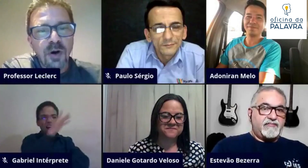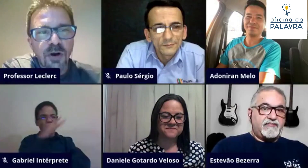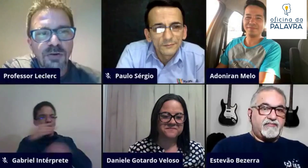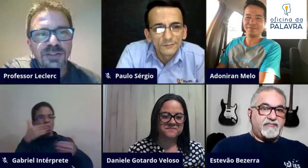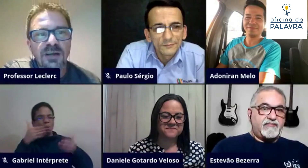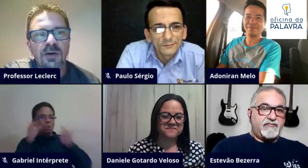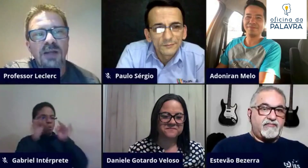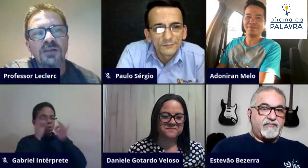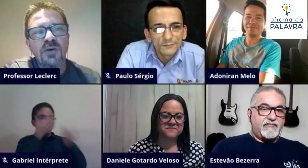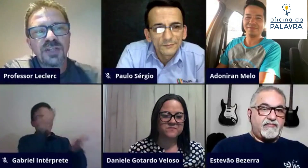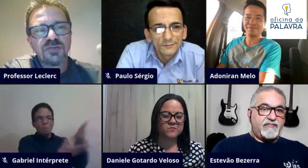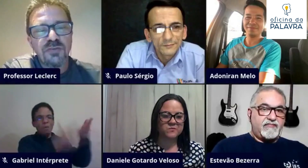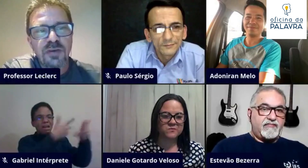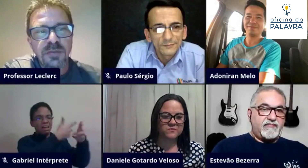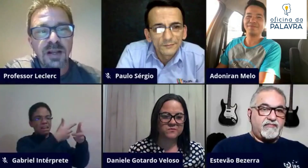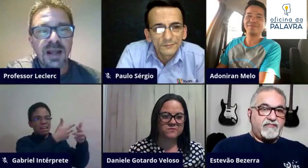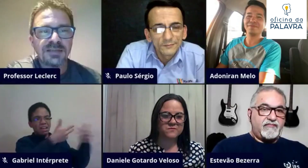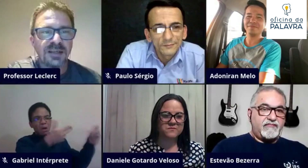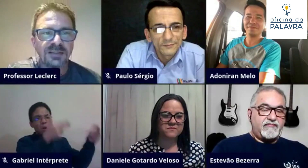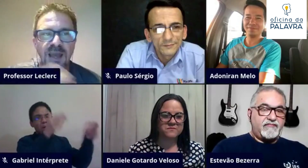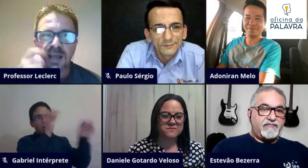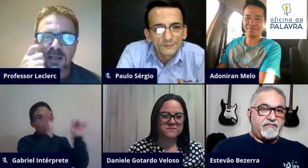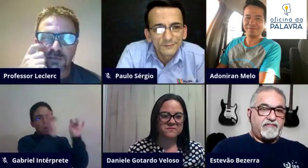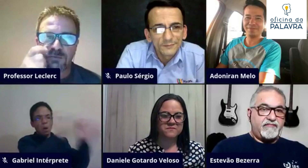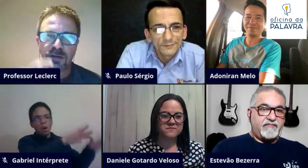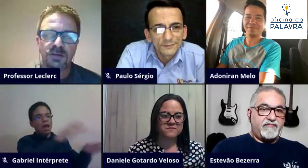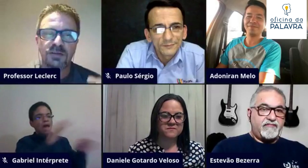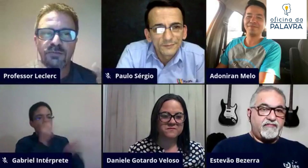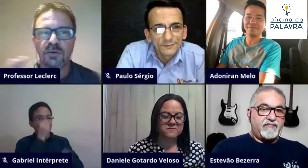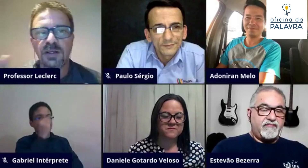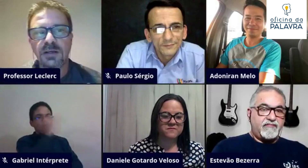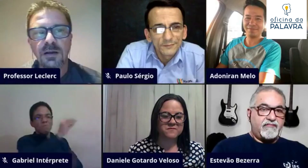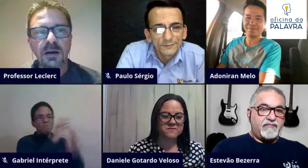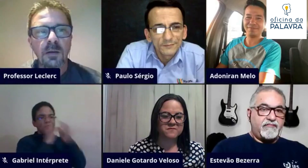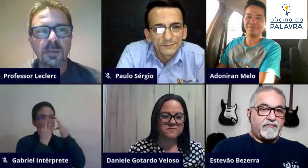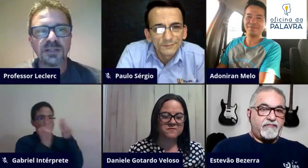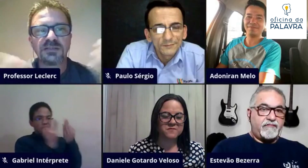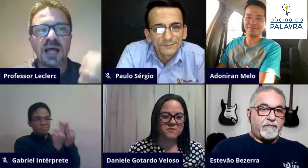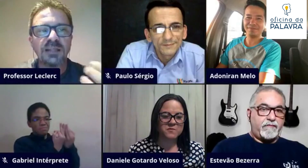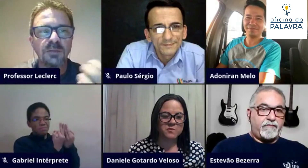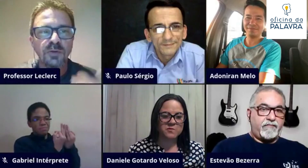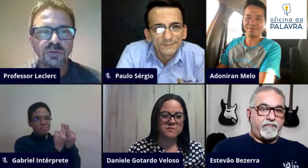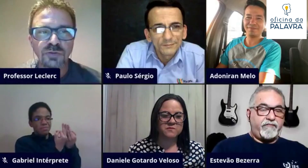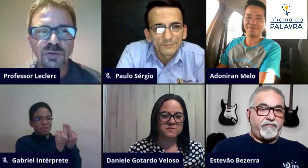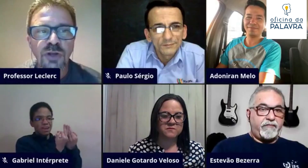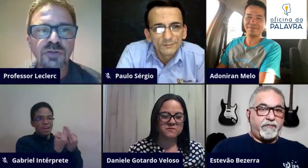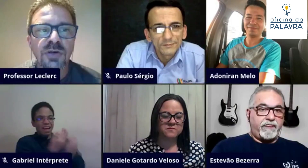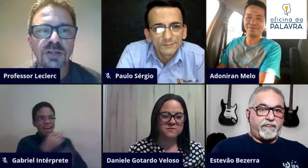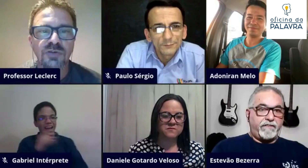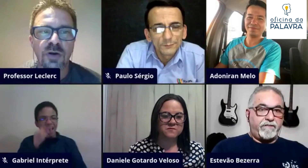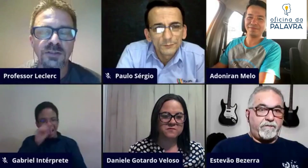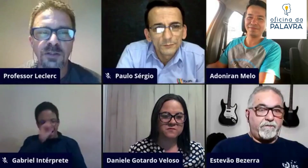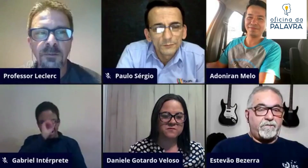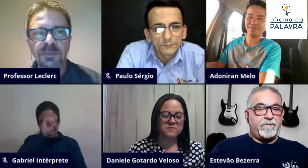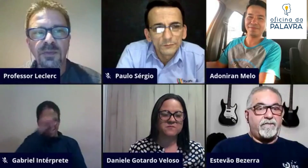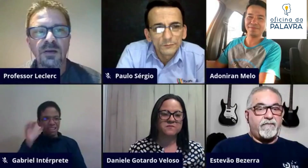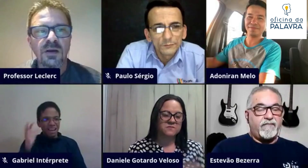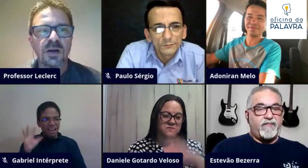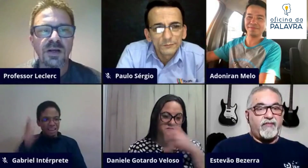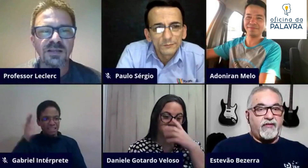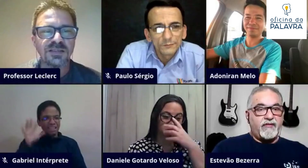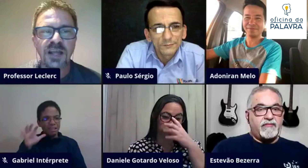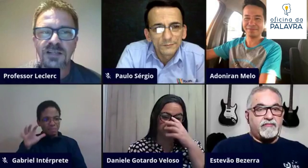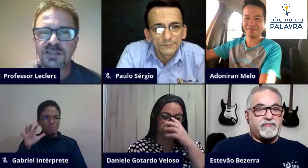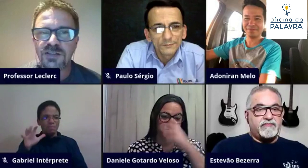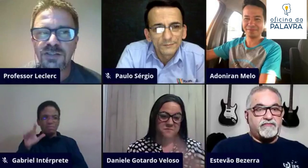para poucos, que é o adeus à sua família. Essa ideia que foi plantada em muitos dos nossos corações, né?